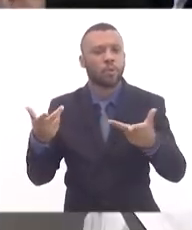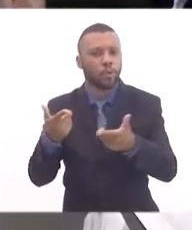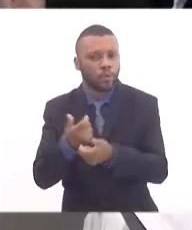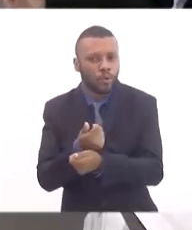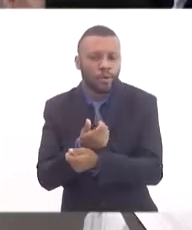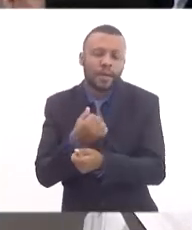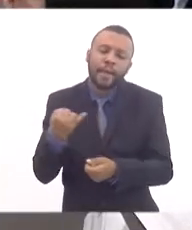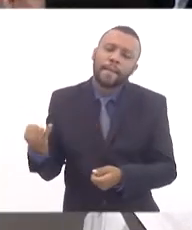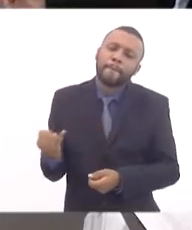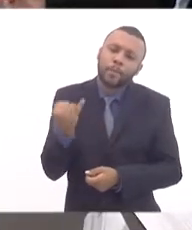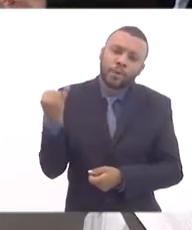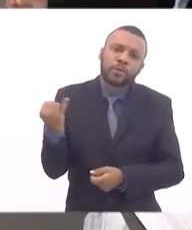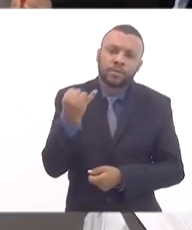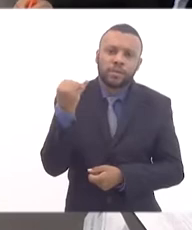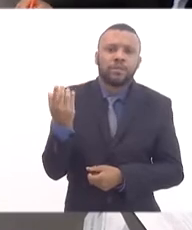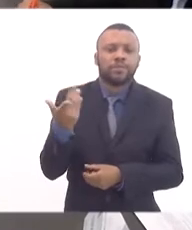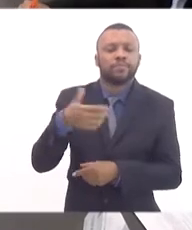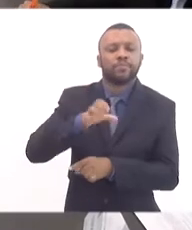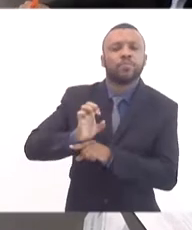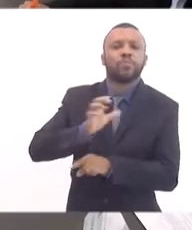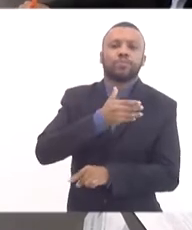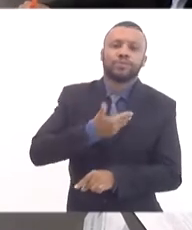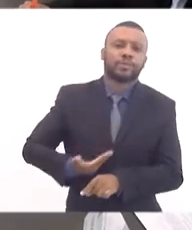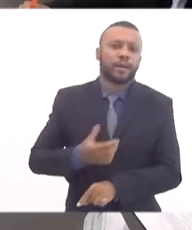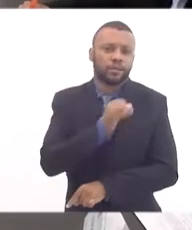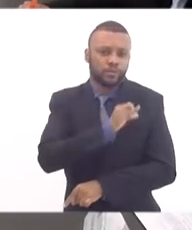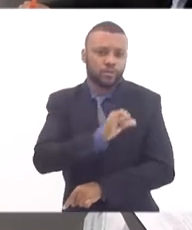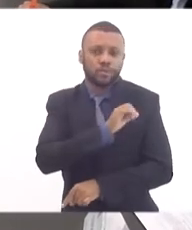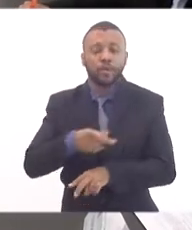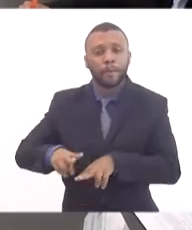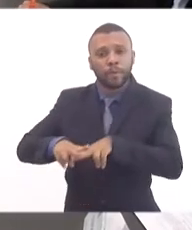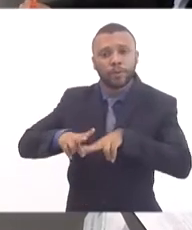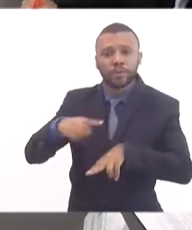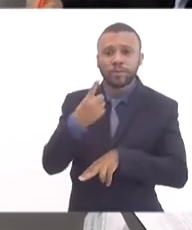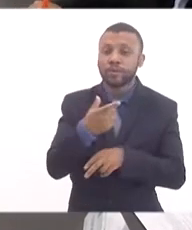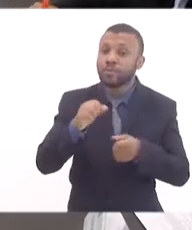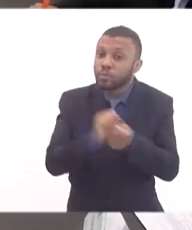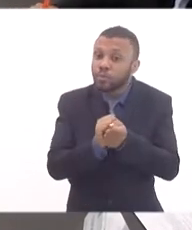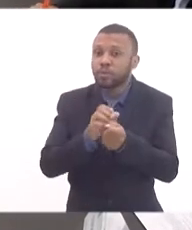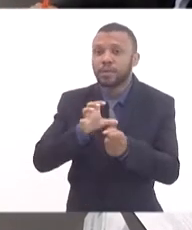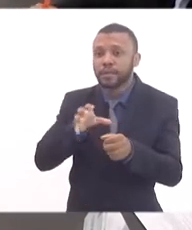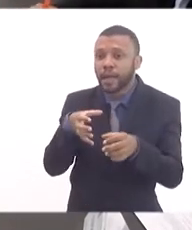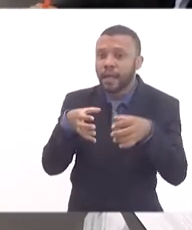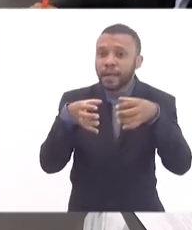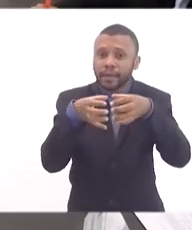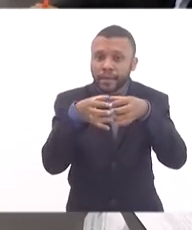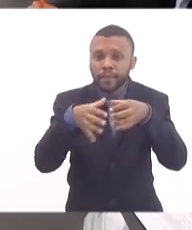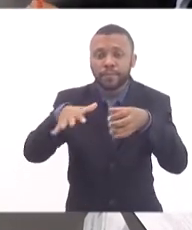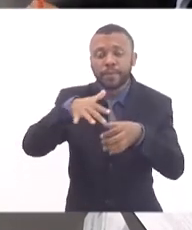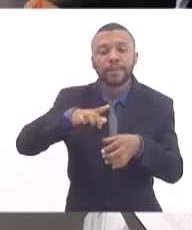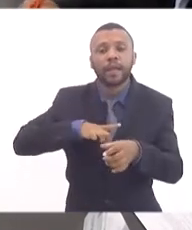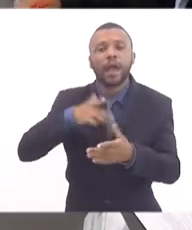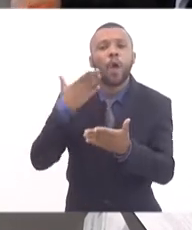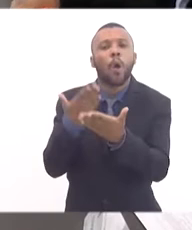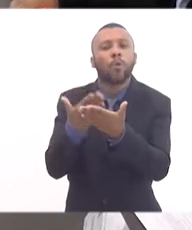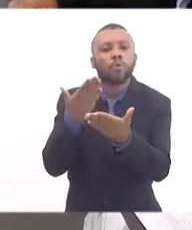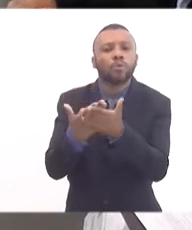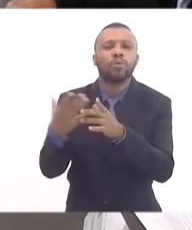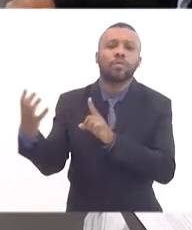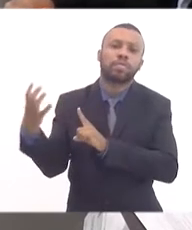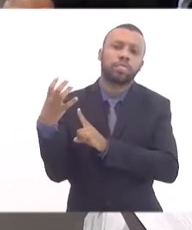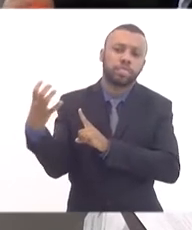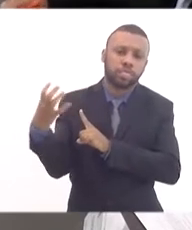muitíssimo importante para o estado por isso a gente está aqui com equipe que faz o impacto A